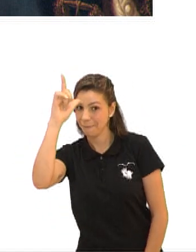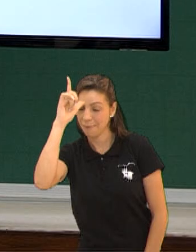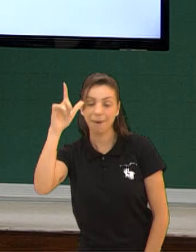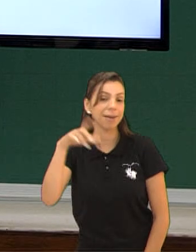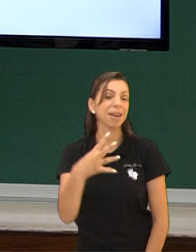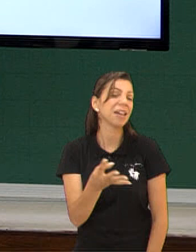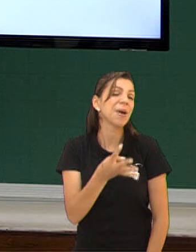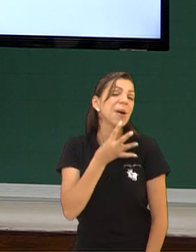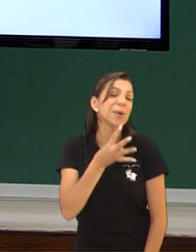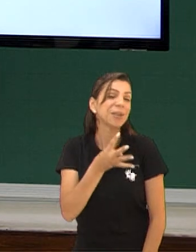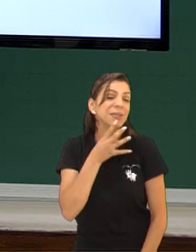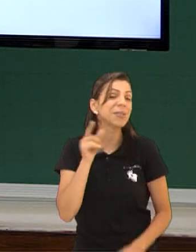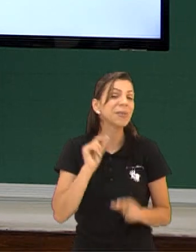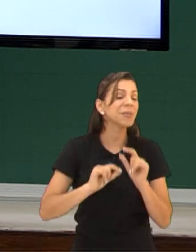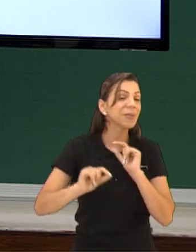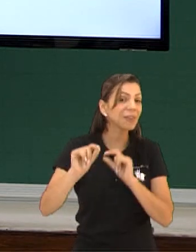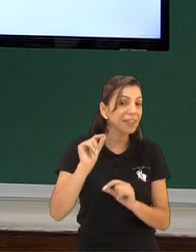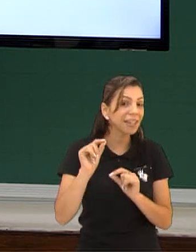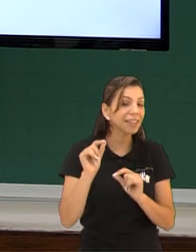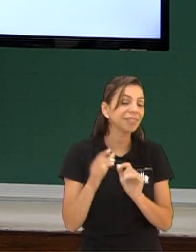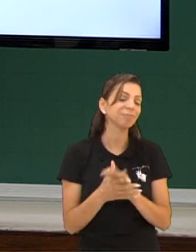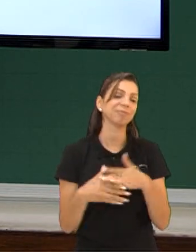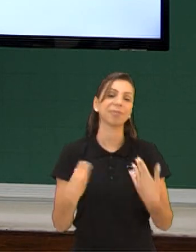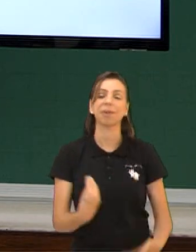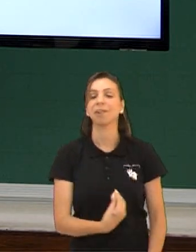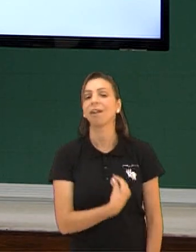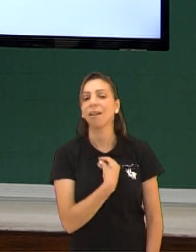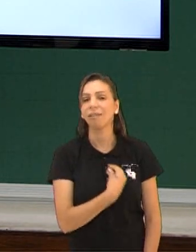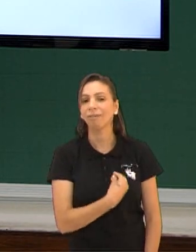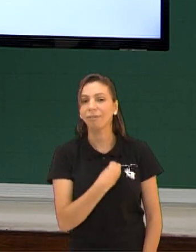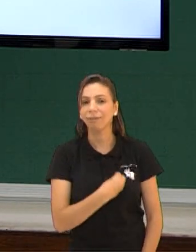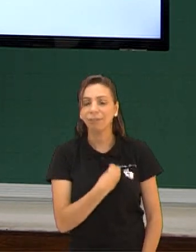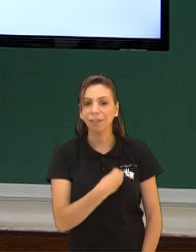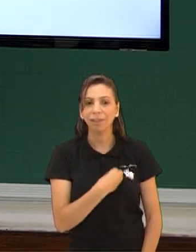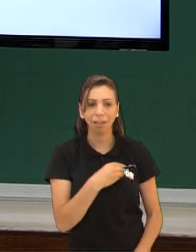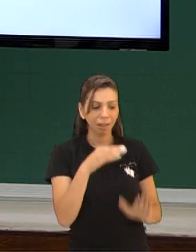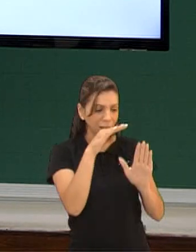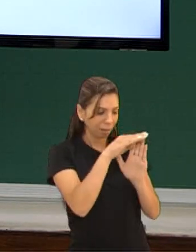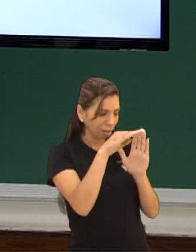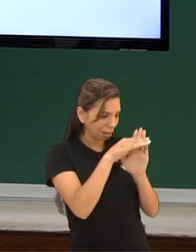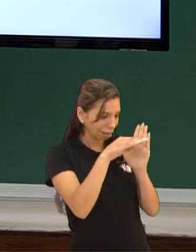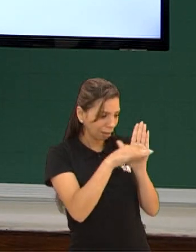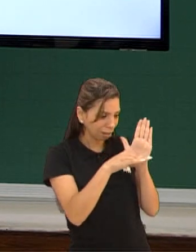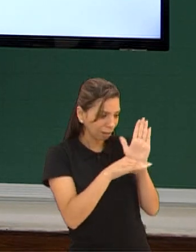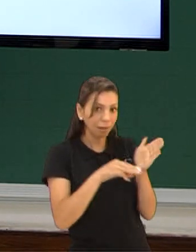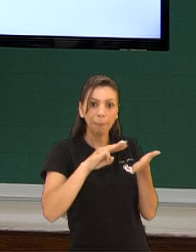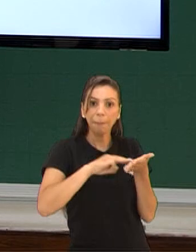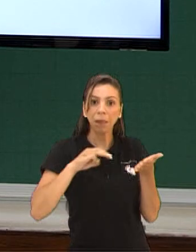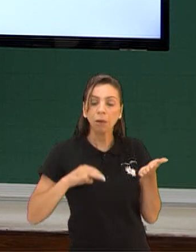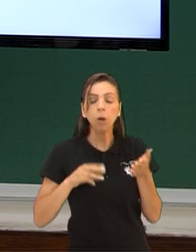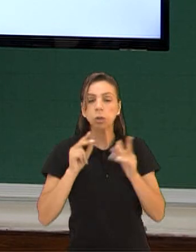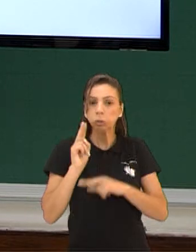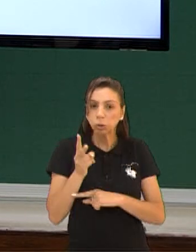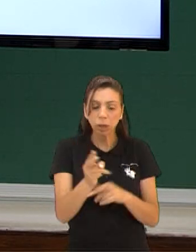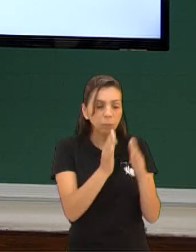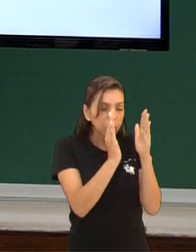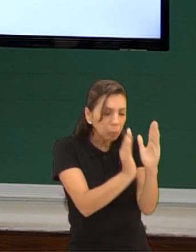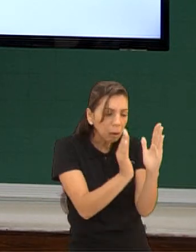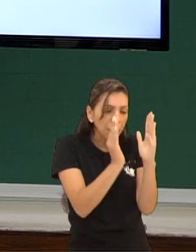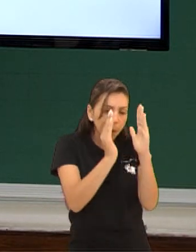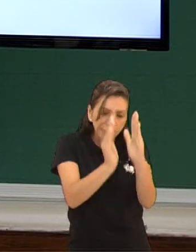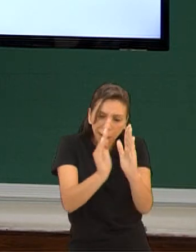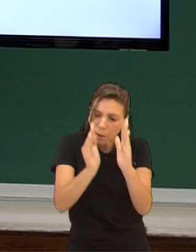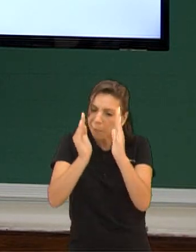muito conhecido por levar uma vida muito metódica. Metódica vem de método, ou seja, sempre ali seguindo uma